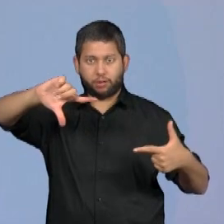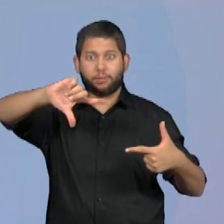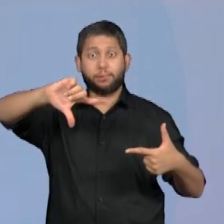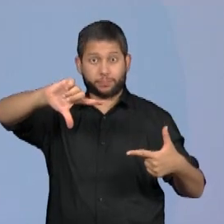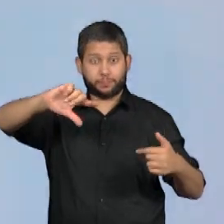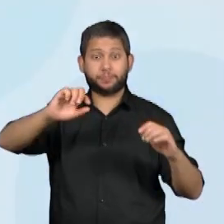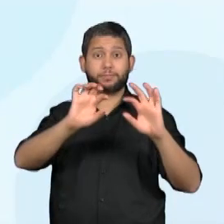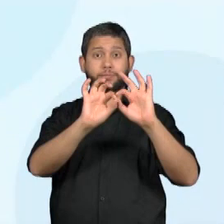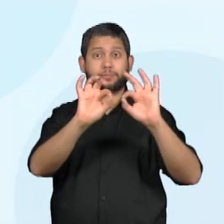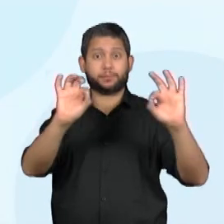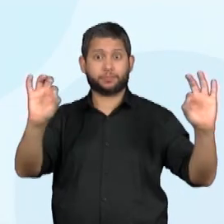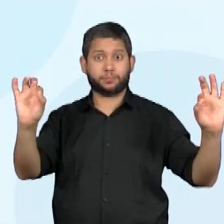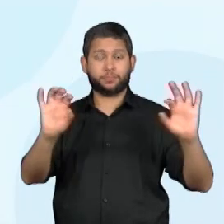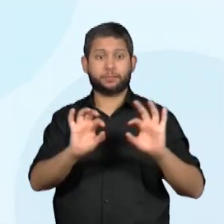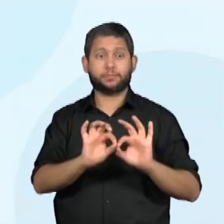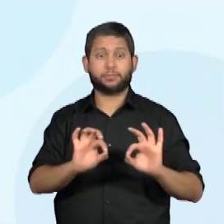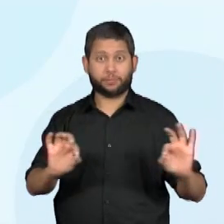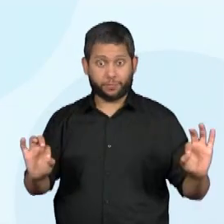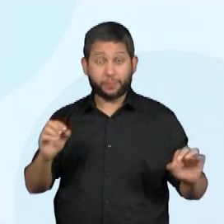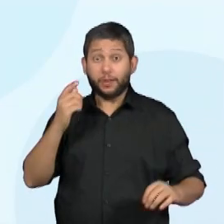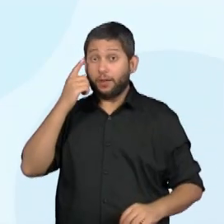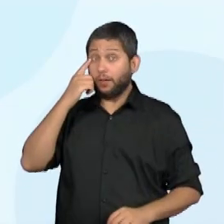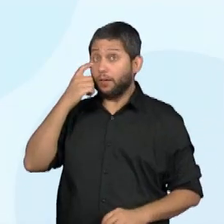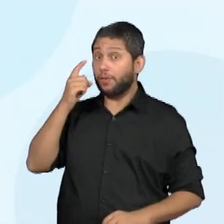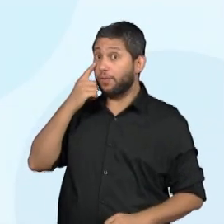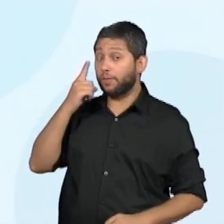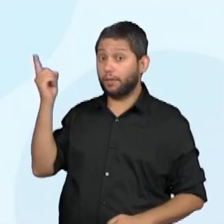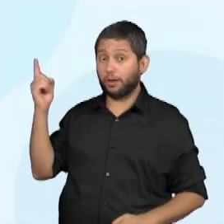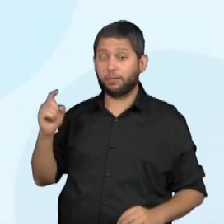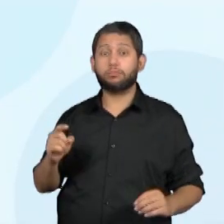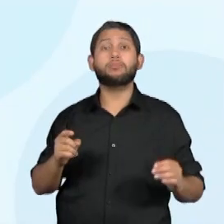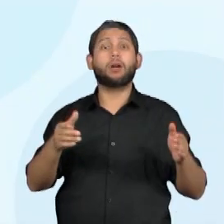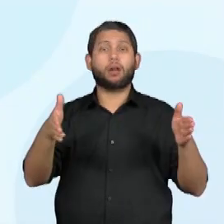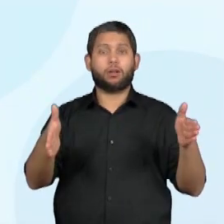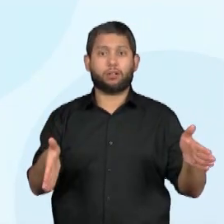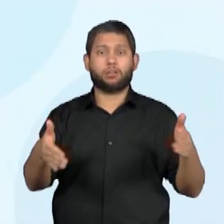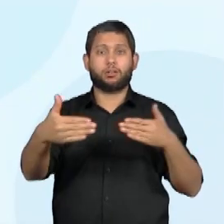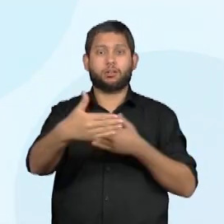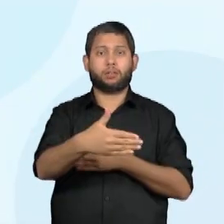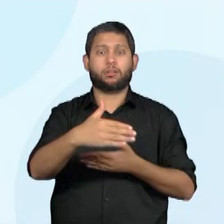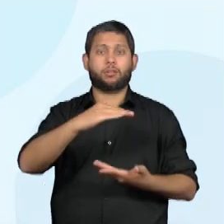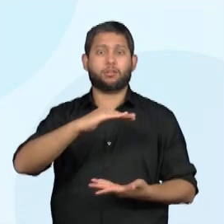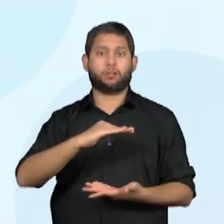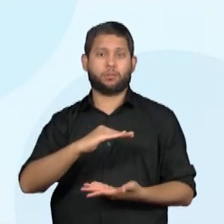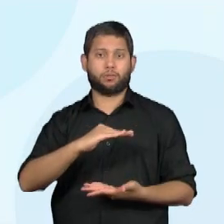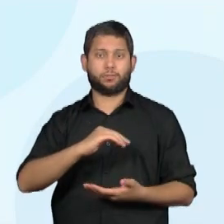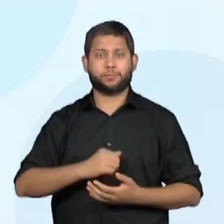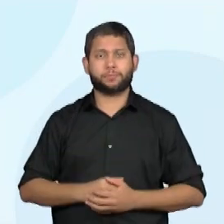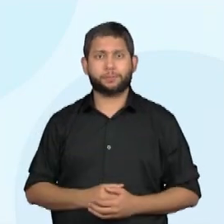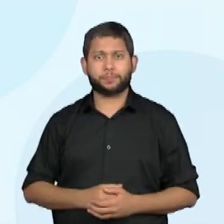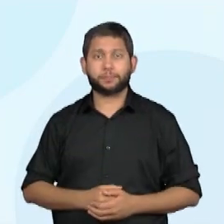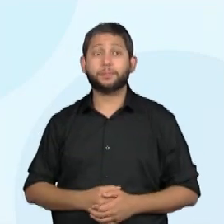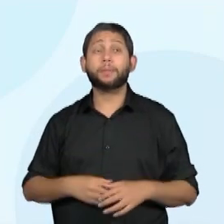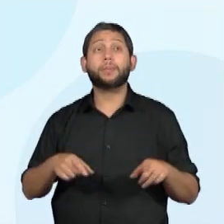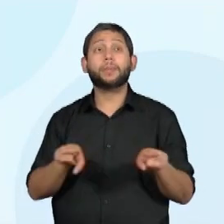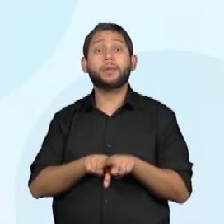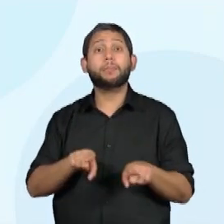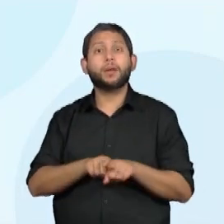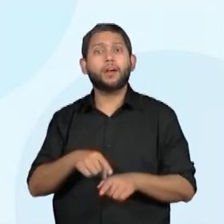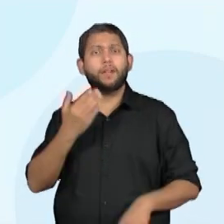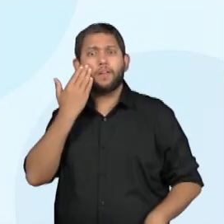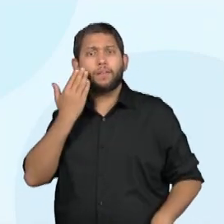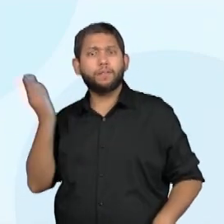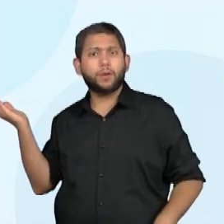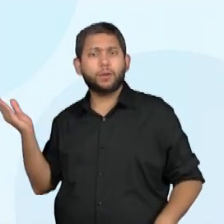representa esse formato aí, é o bloco retangular. A gente tem também